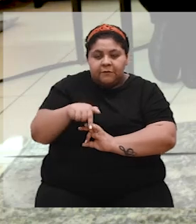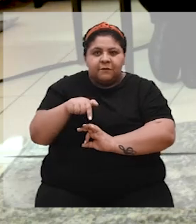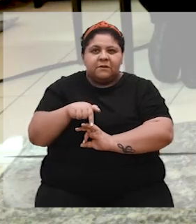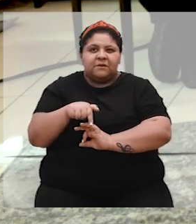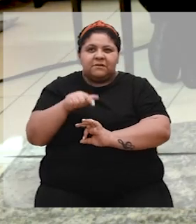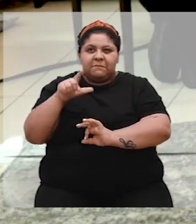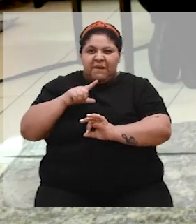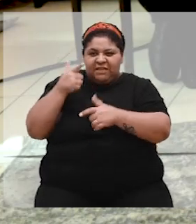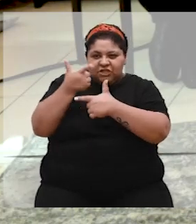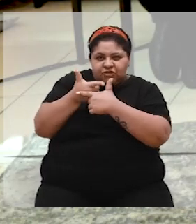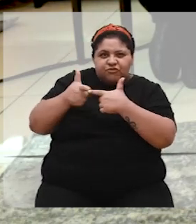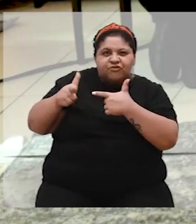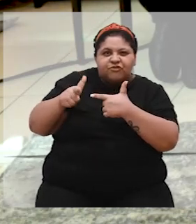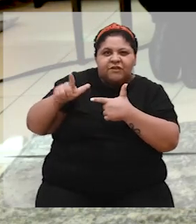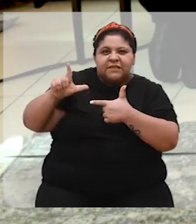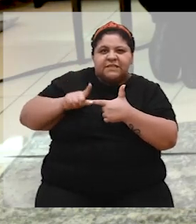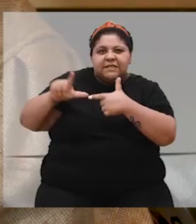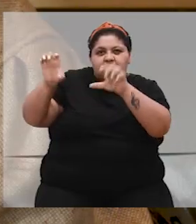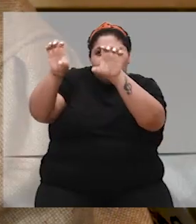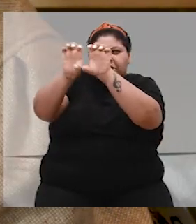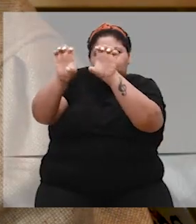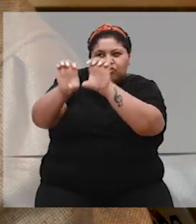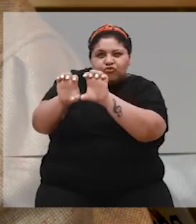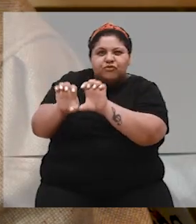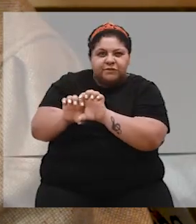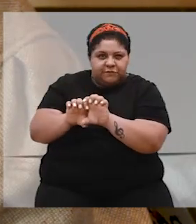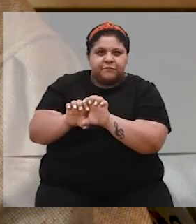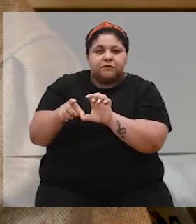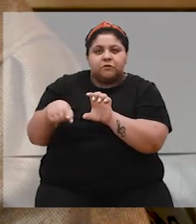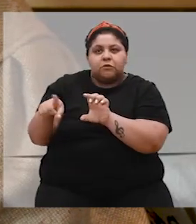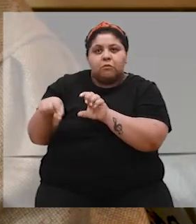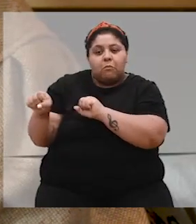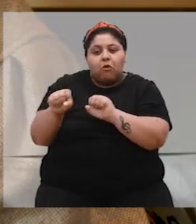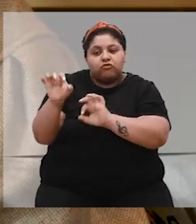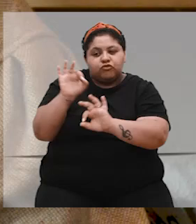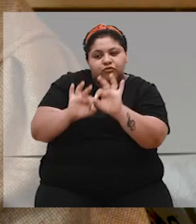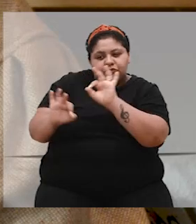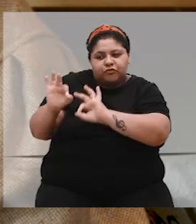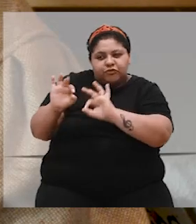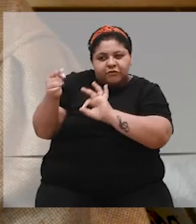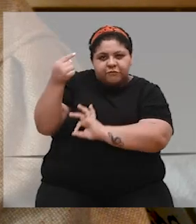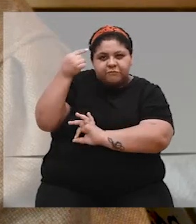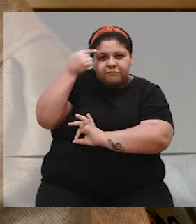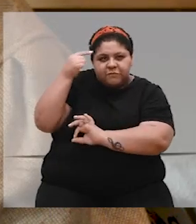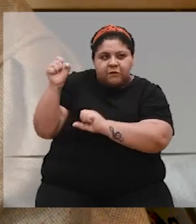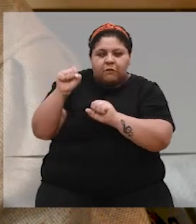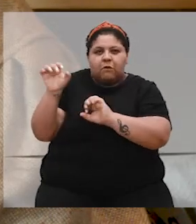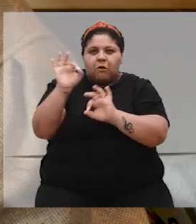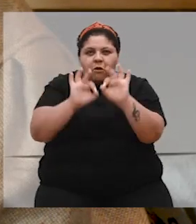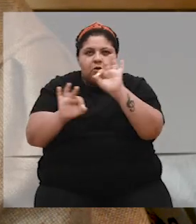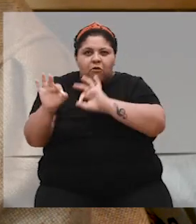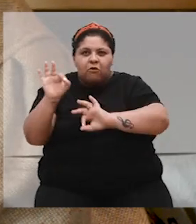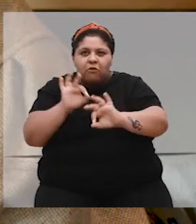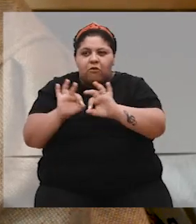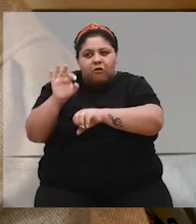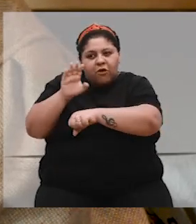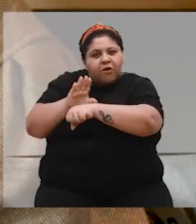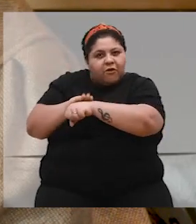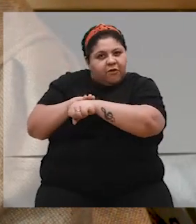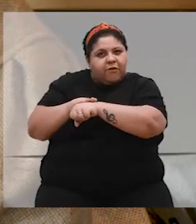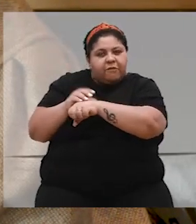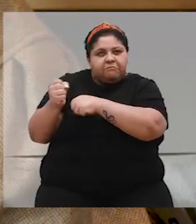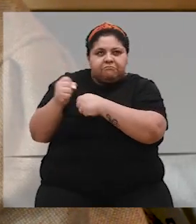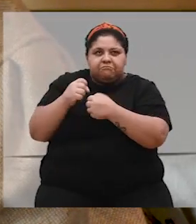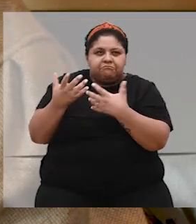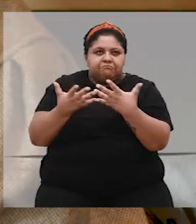mais fragmentada, ter uma estrutura, né, que a gente possa organizar nosso pensamento, possa organizar os momentos que a